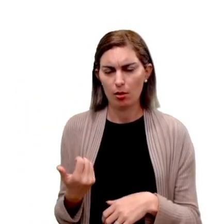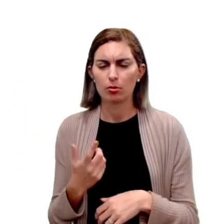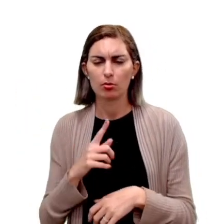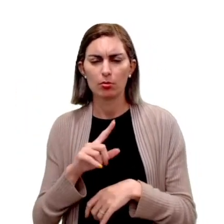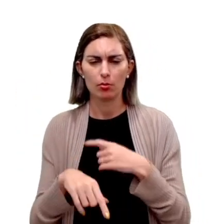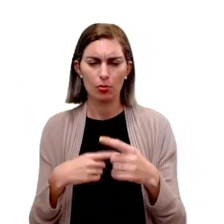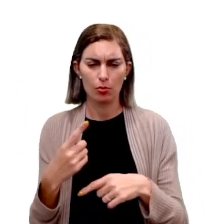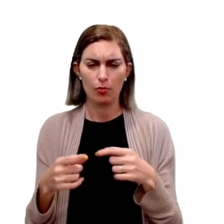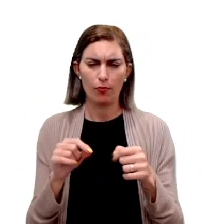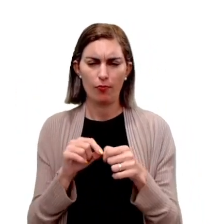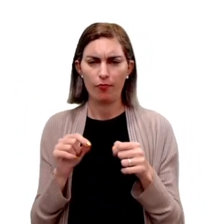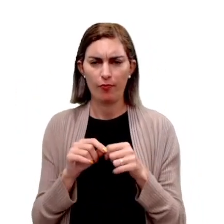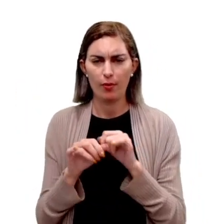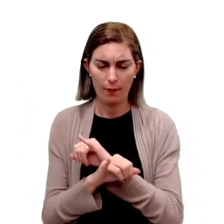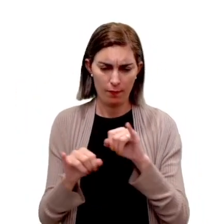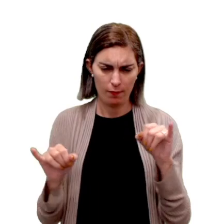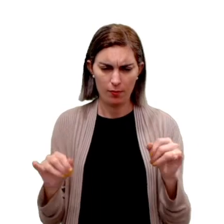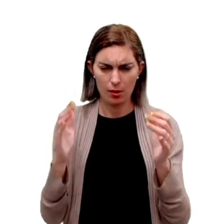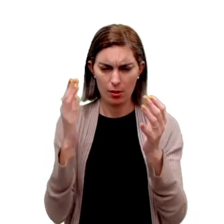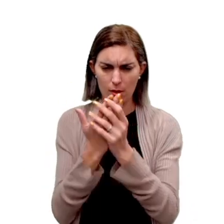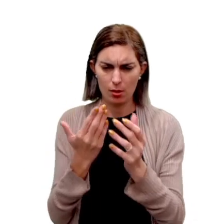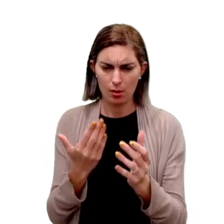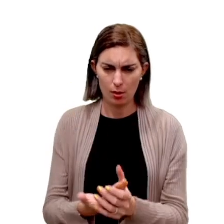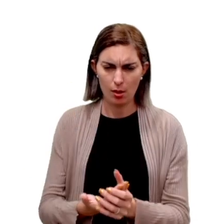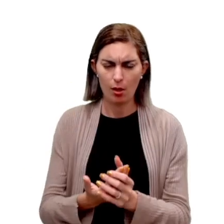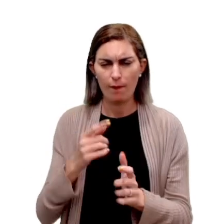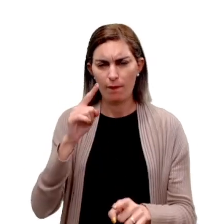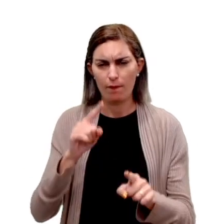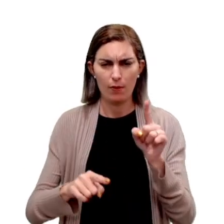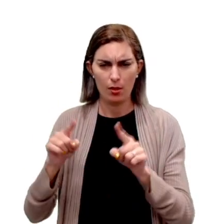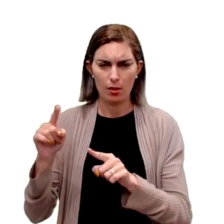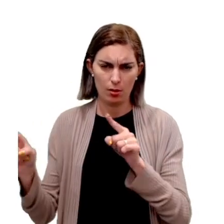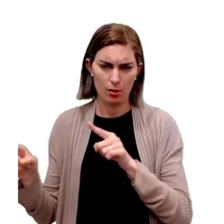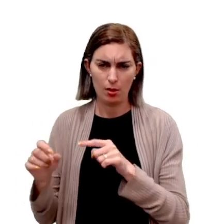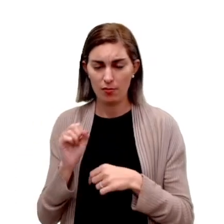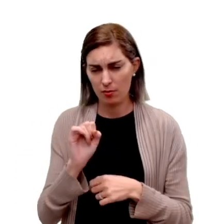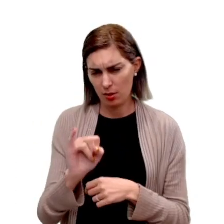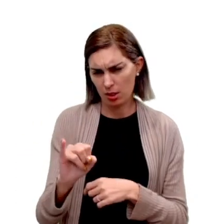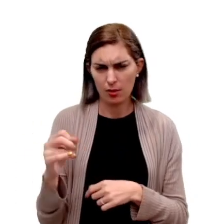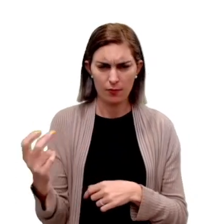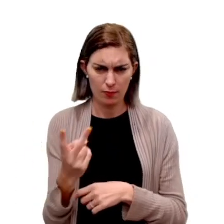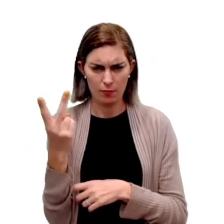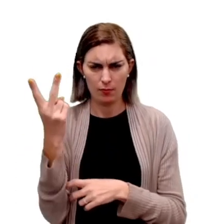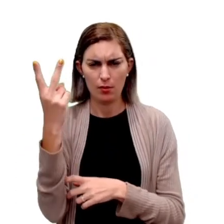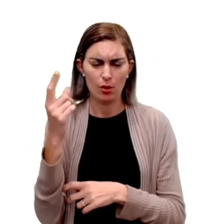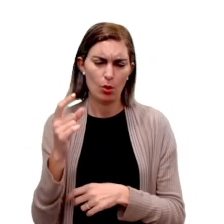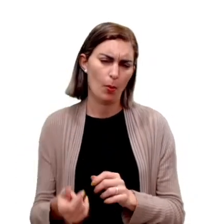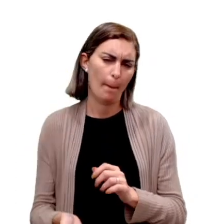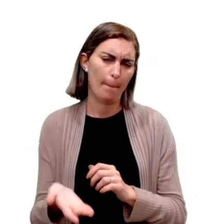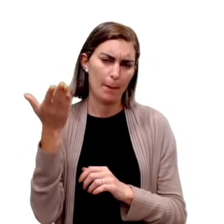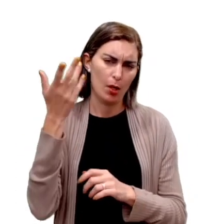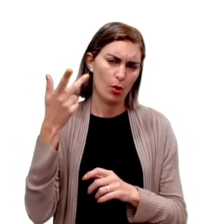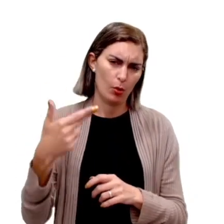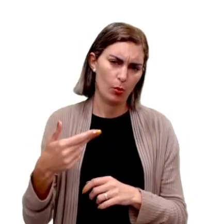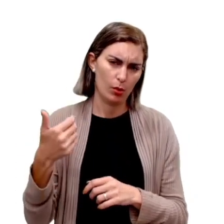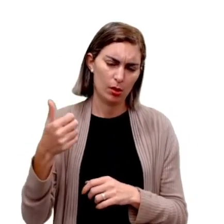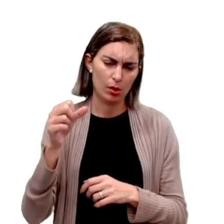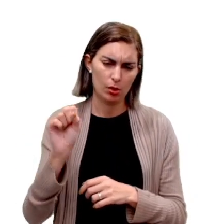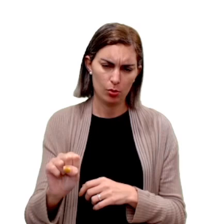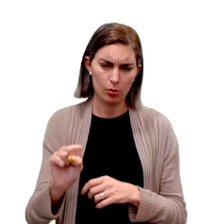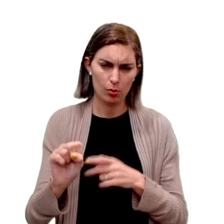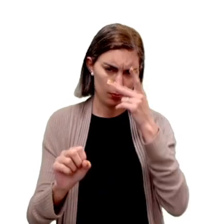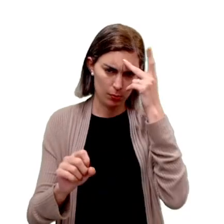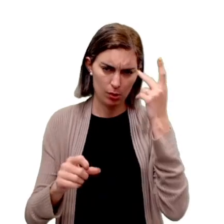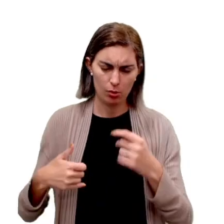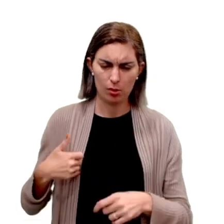idade informada é armazenada em uma variável. Se o valor da variável for maior ou igual a 18, então a pessoa é maior de